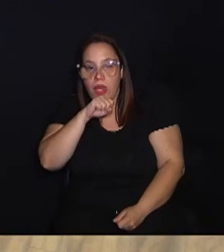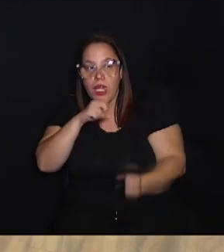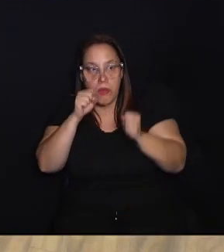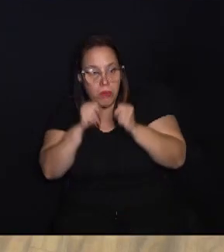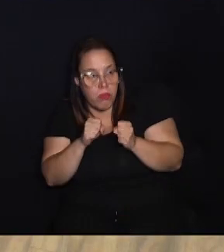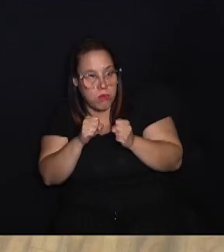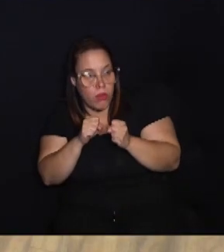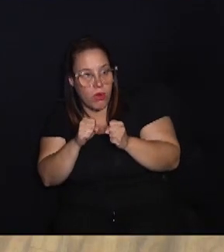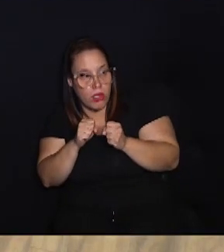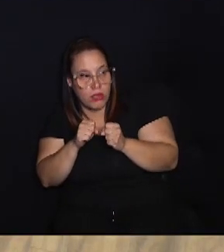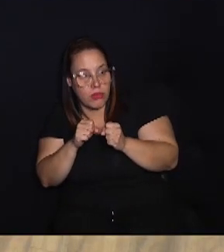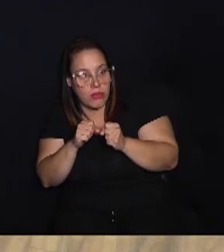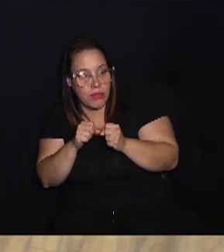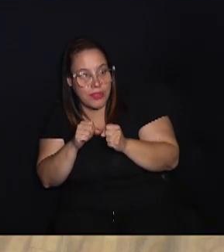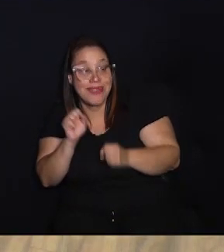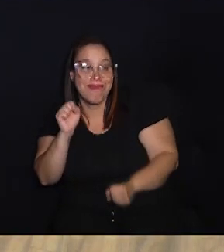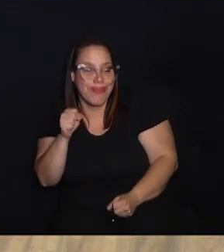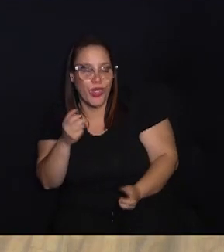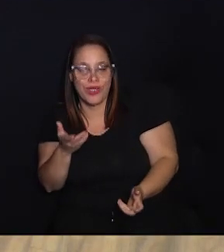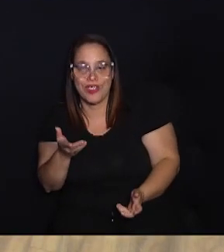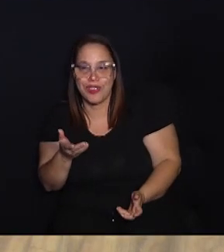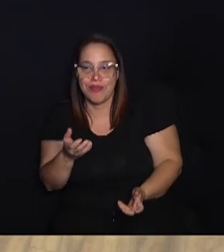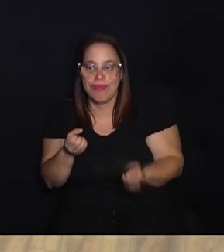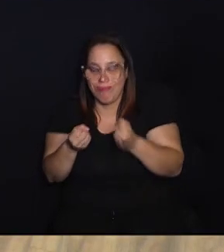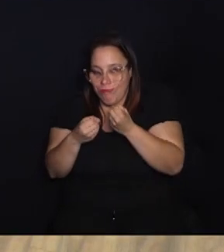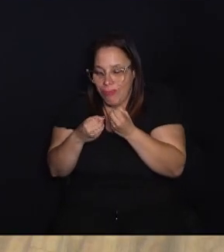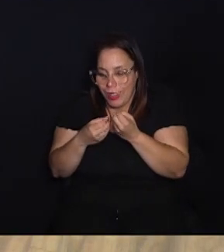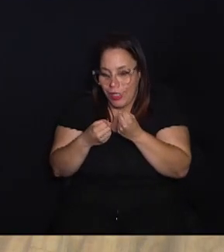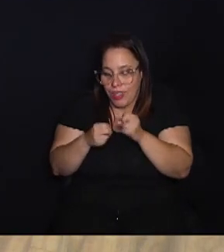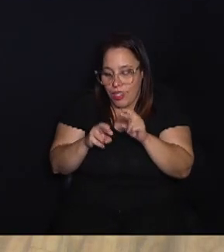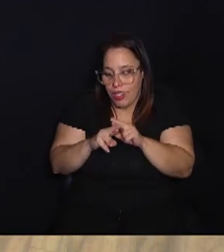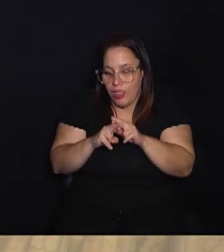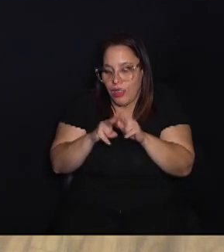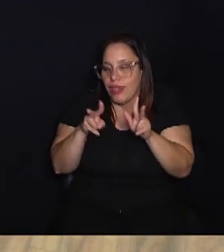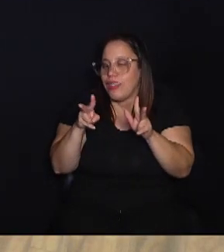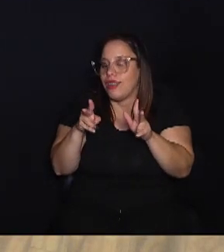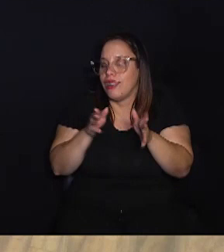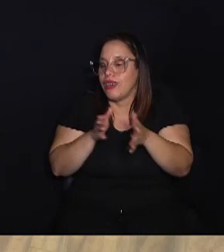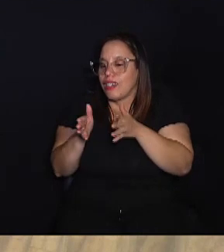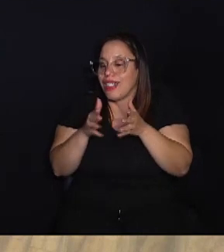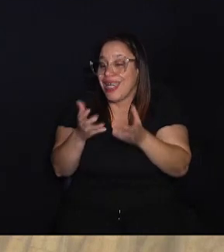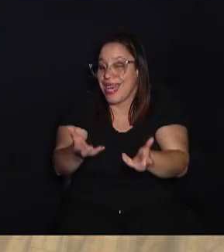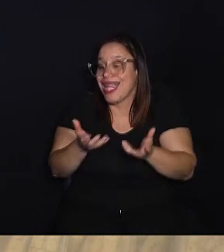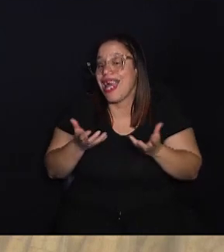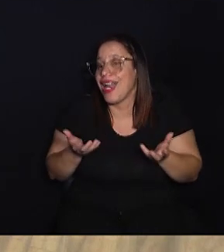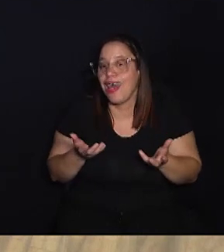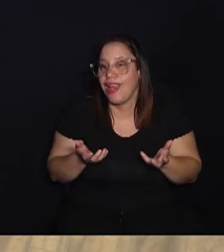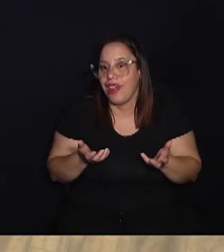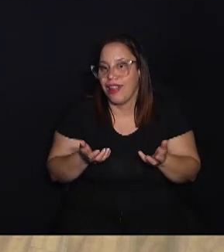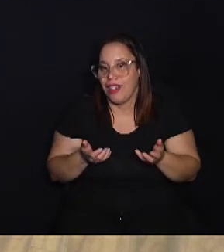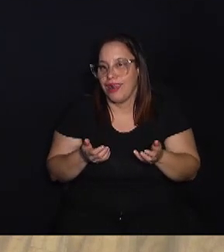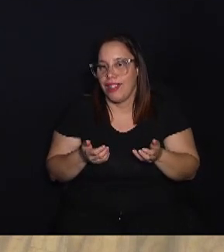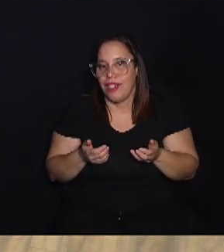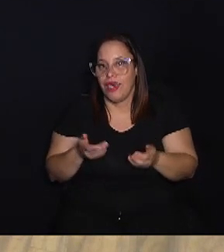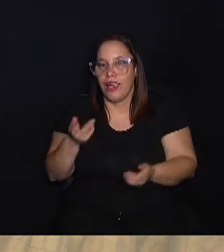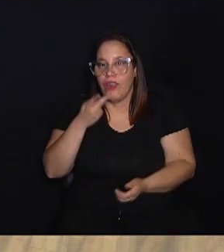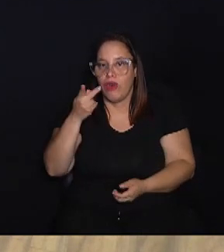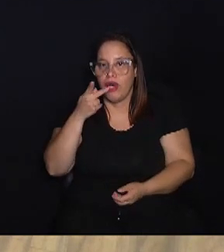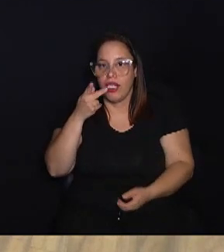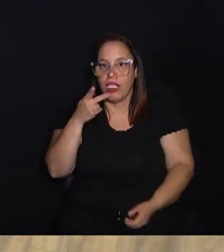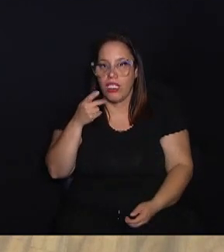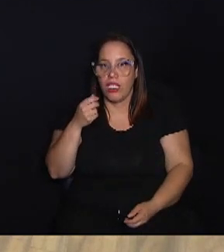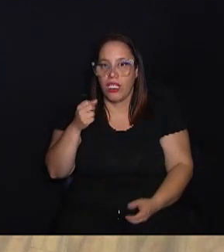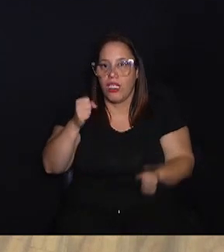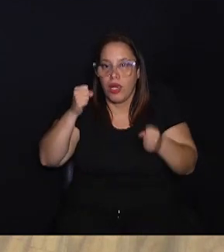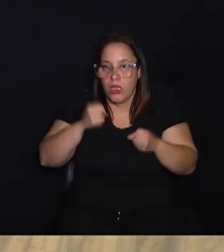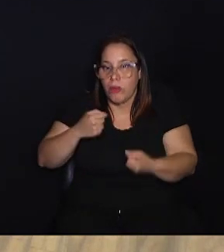às vezes, ele recebe informações diferentes. Ele vai pro caminho que ele quer. Ó, eu falei com o pai, já posso